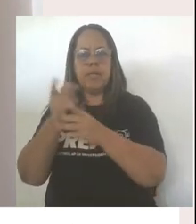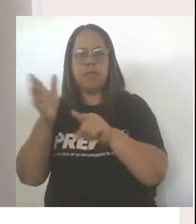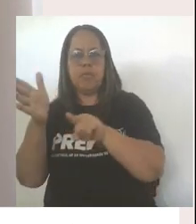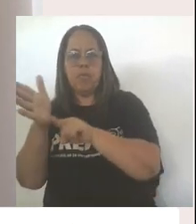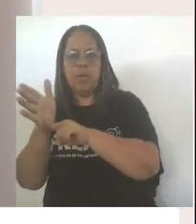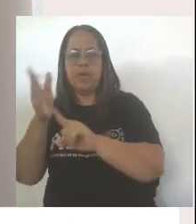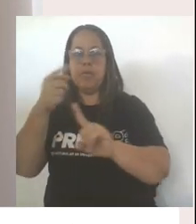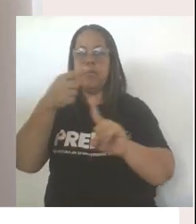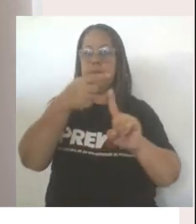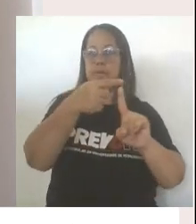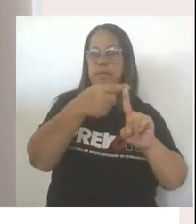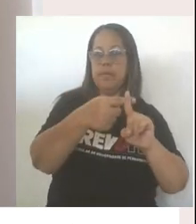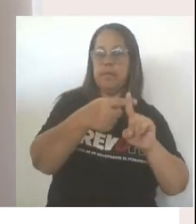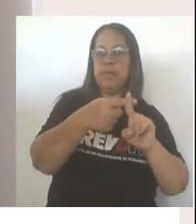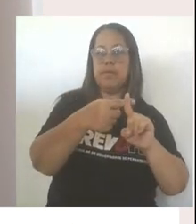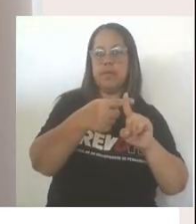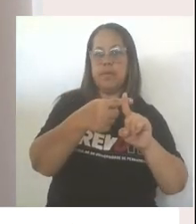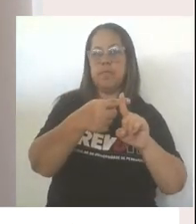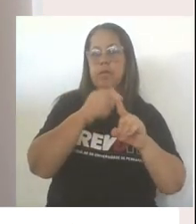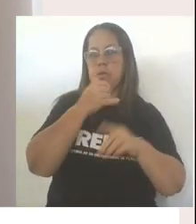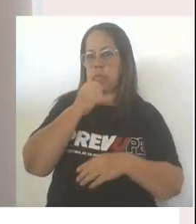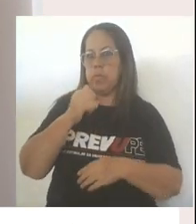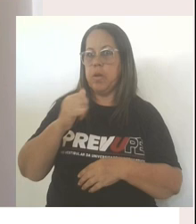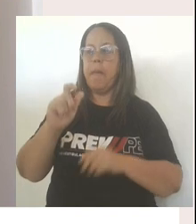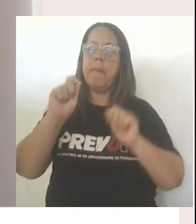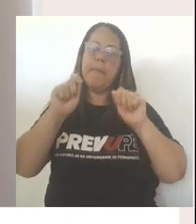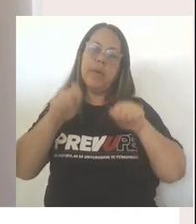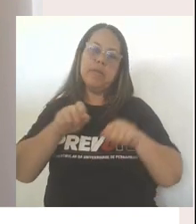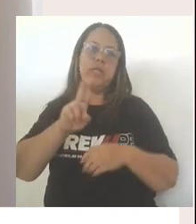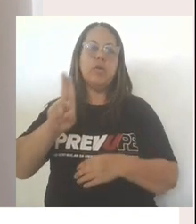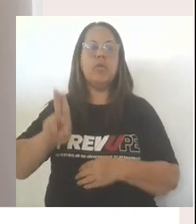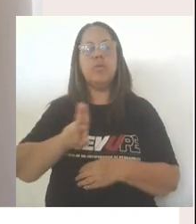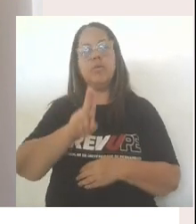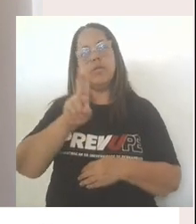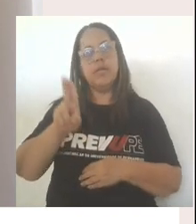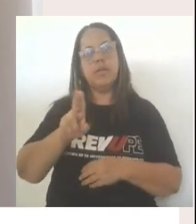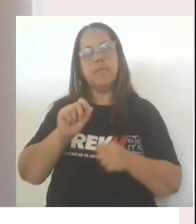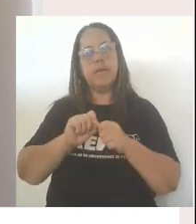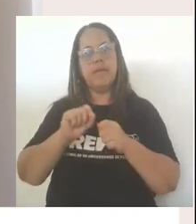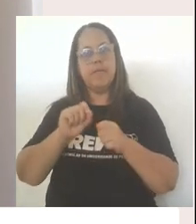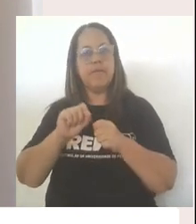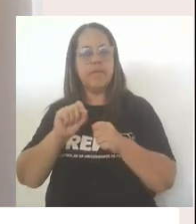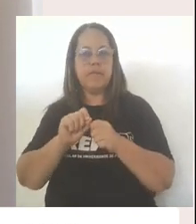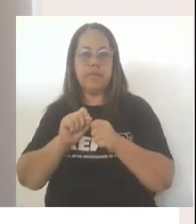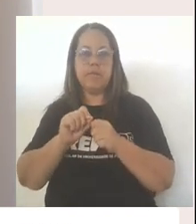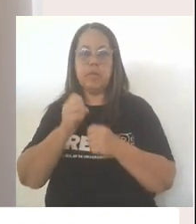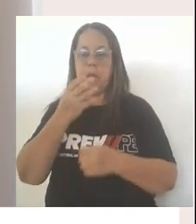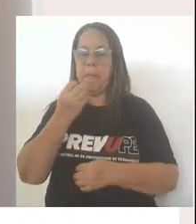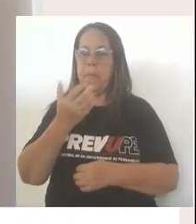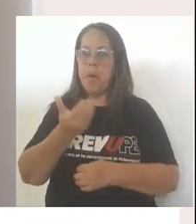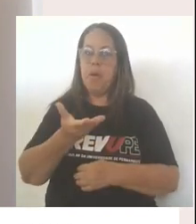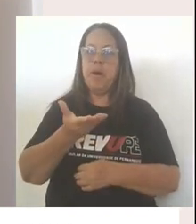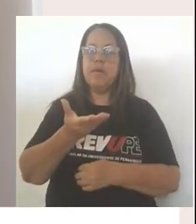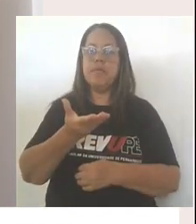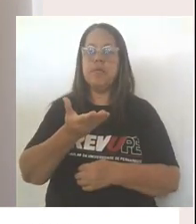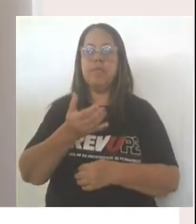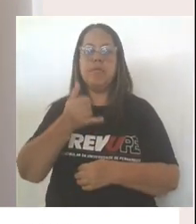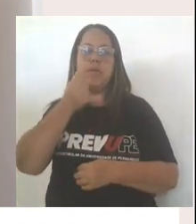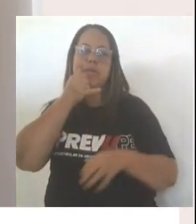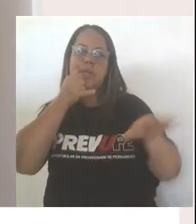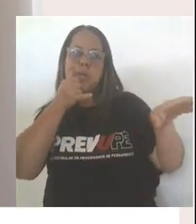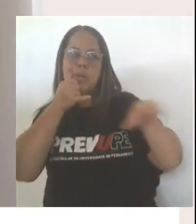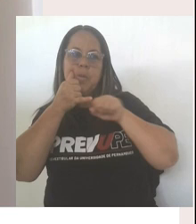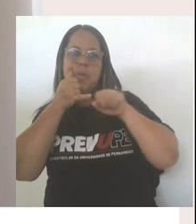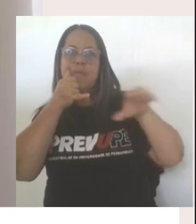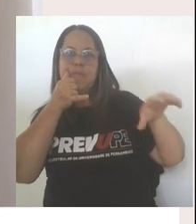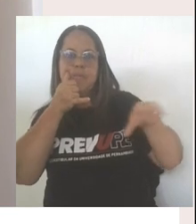o cátodo, criando uma corrente elétrica que pode ser usada para realizar trabalho útil, como alimentar um dispositivo